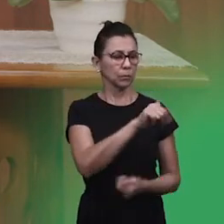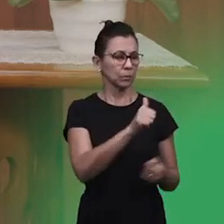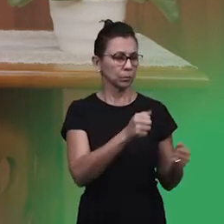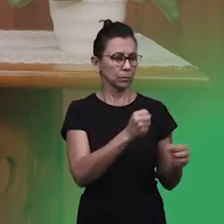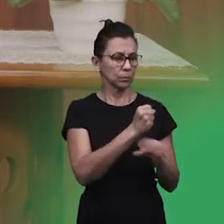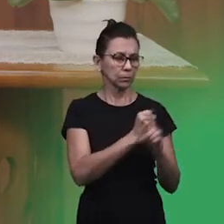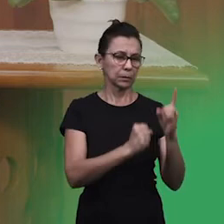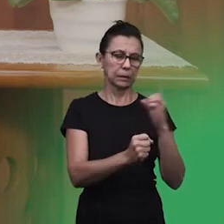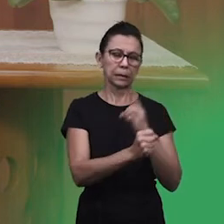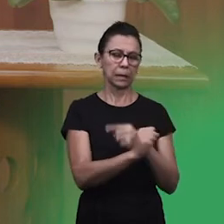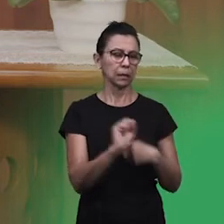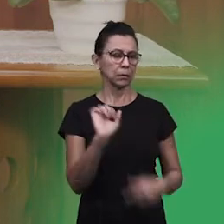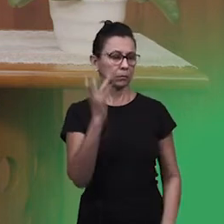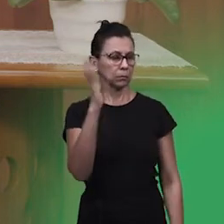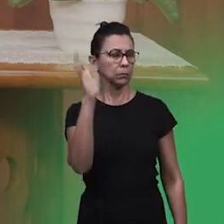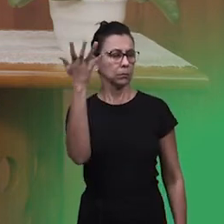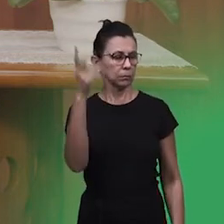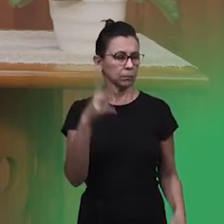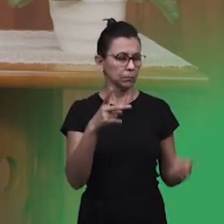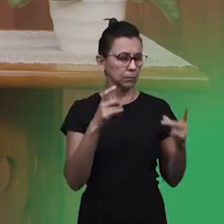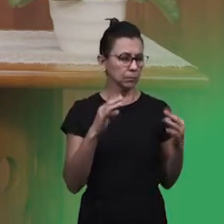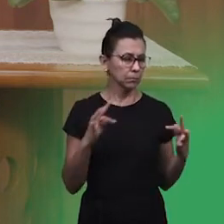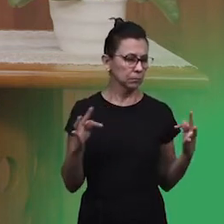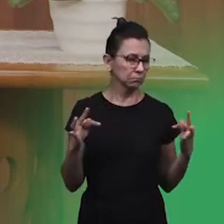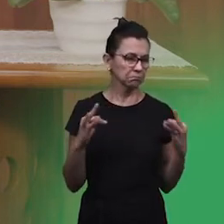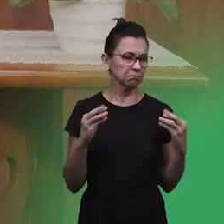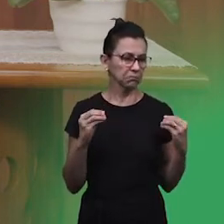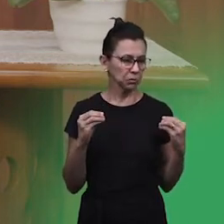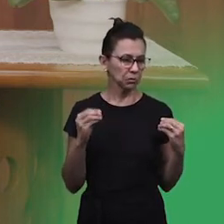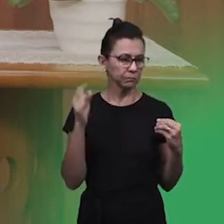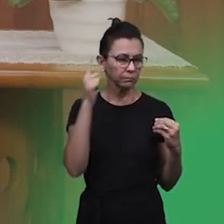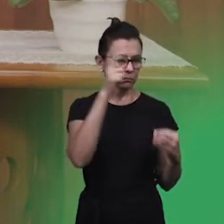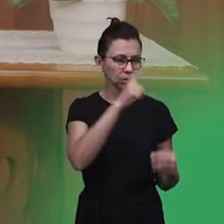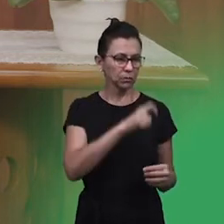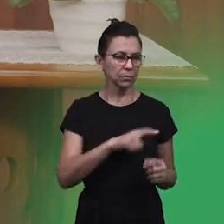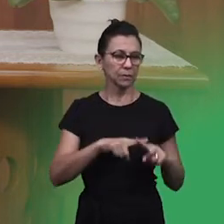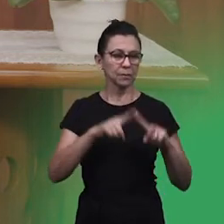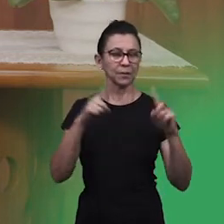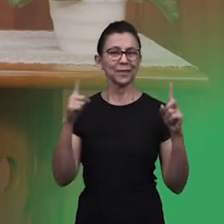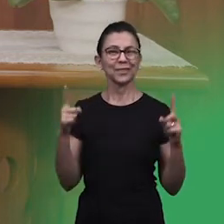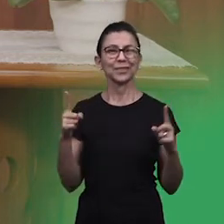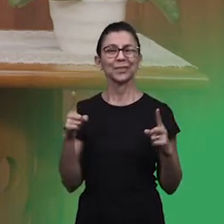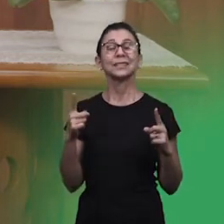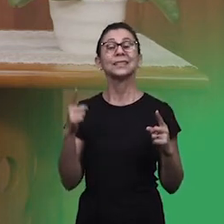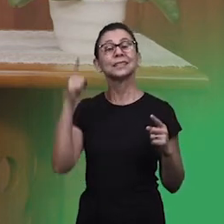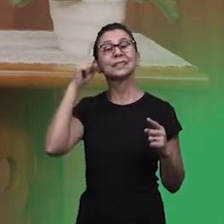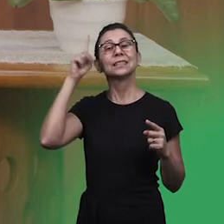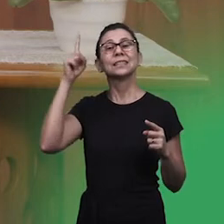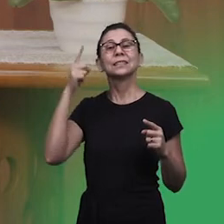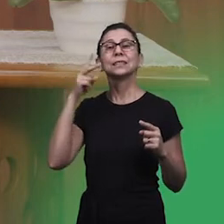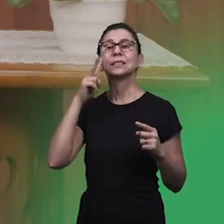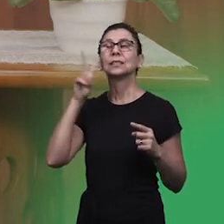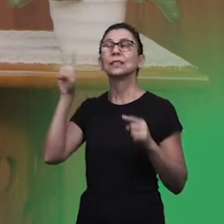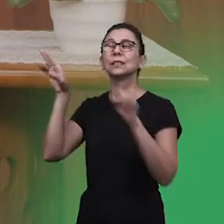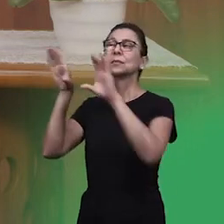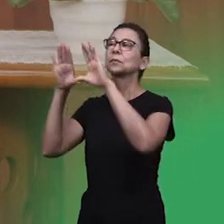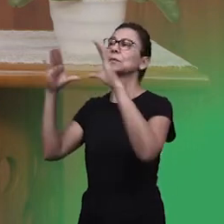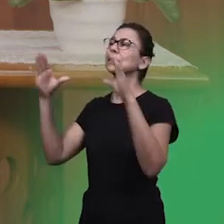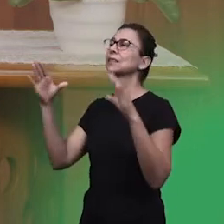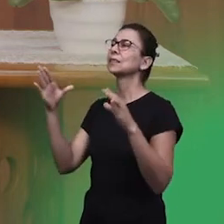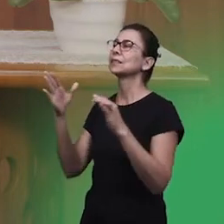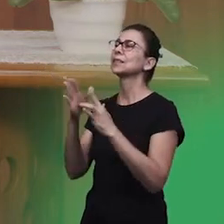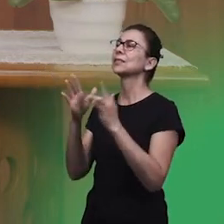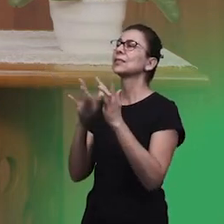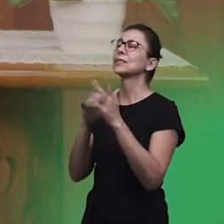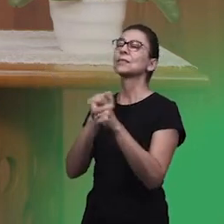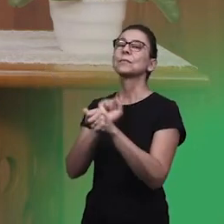perceber tudo o que está acontecendo. Mas agora, hoje, é dia de olhar para o céu, porque há uma porta aberta